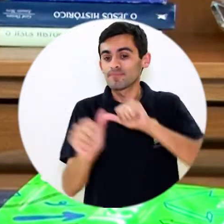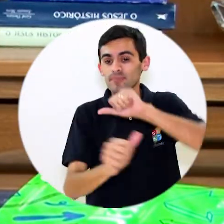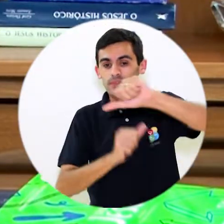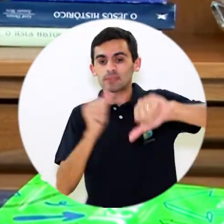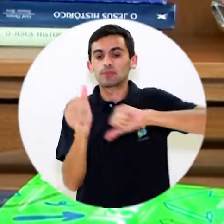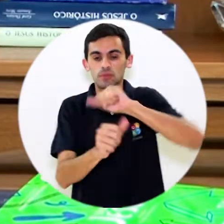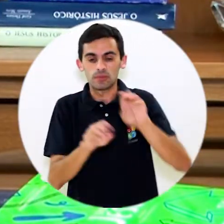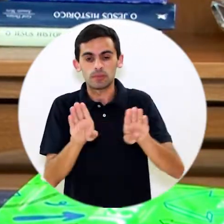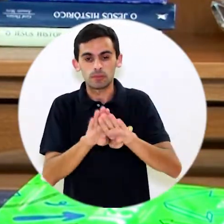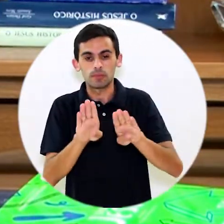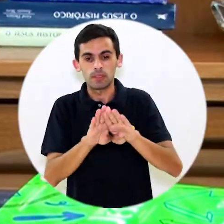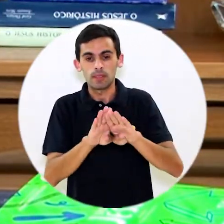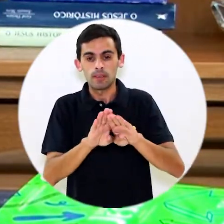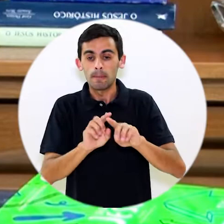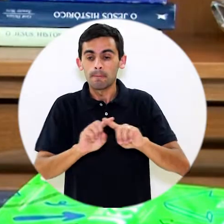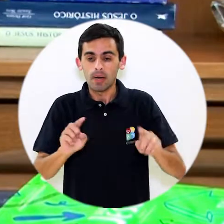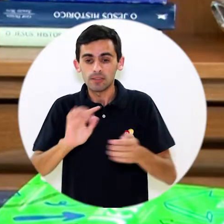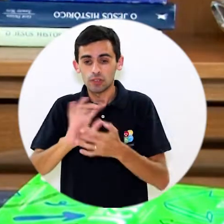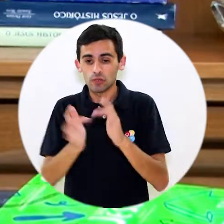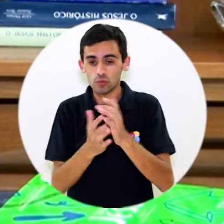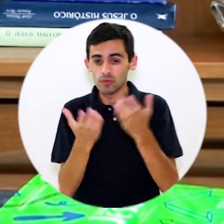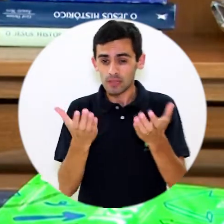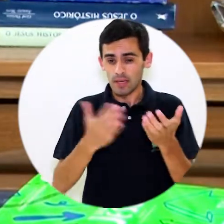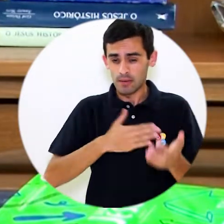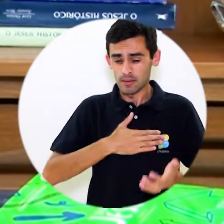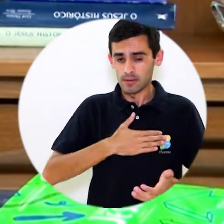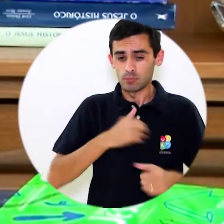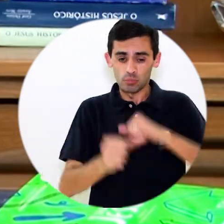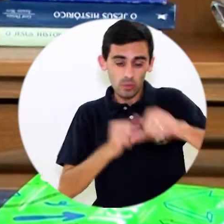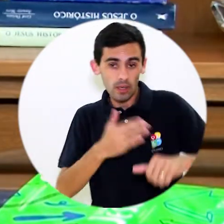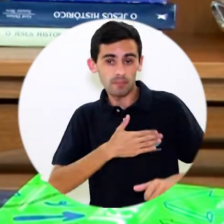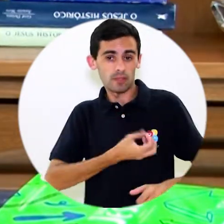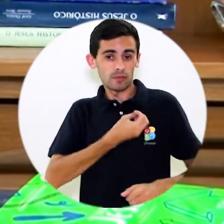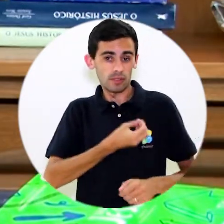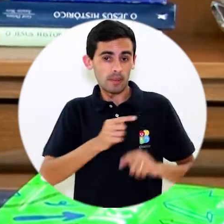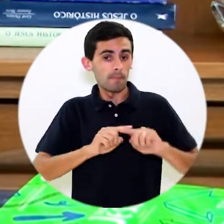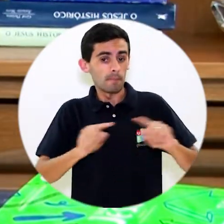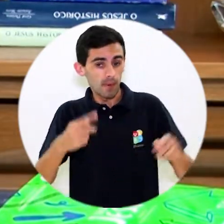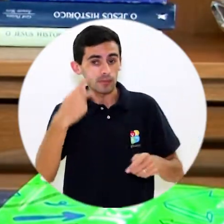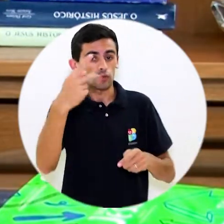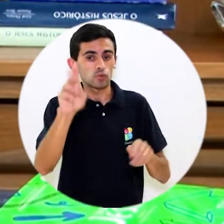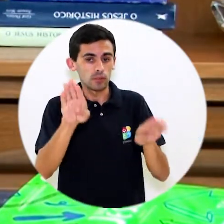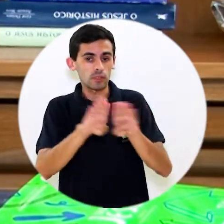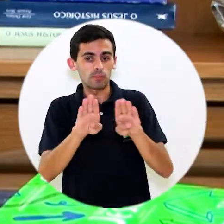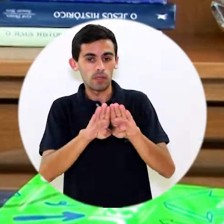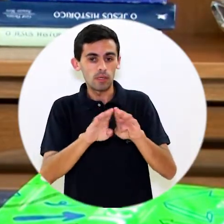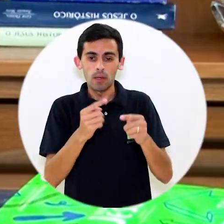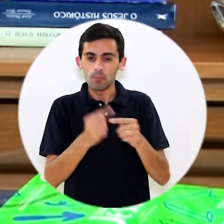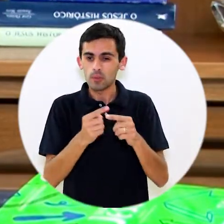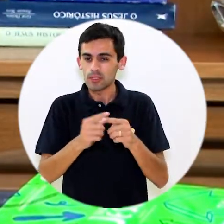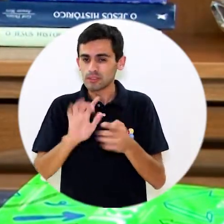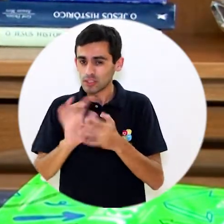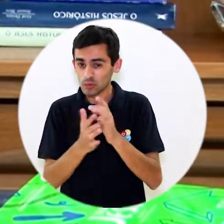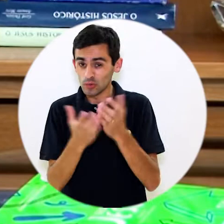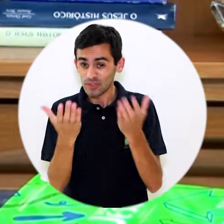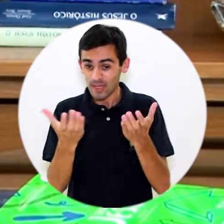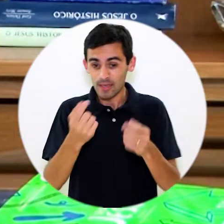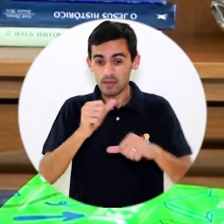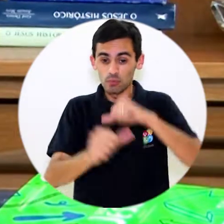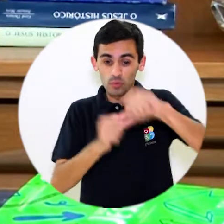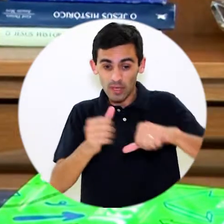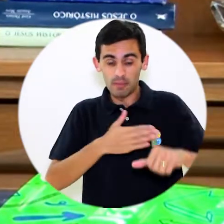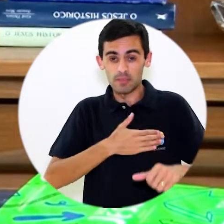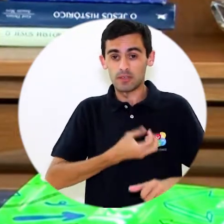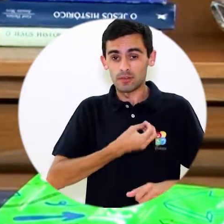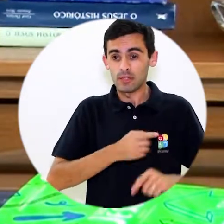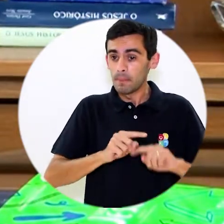e transformadores. Ele quer não somente transformar a minha vida, como transformar a sua vida. Ele não quer somente transformar